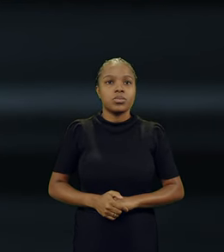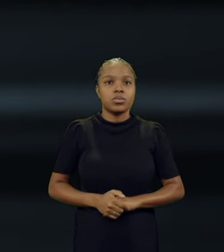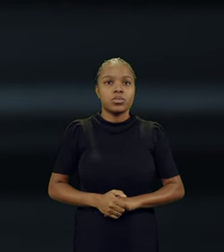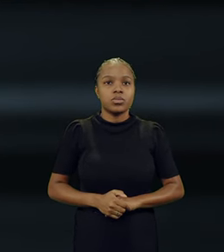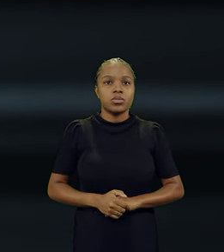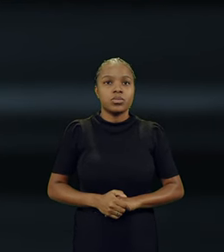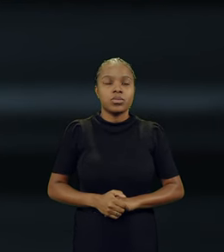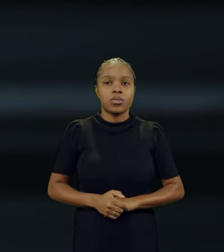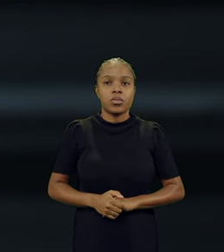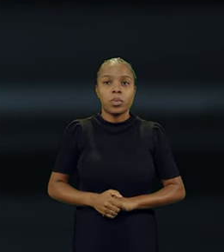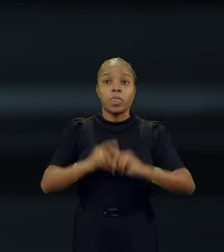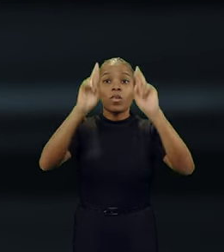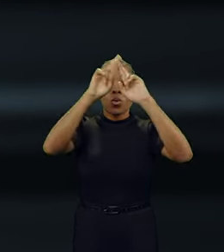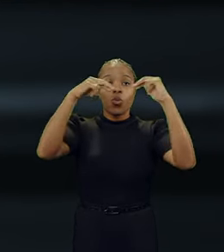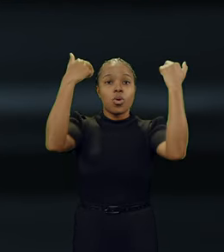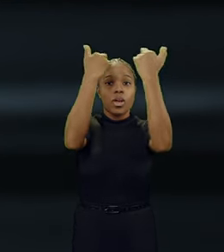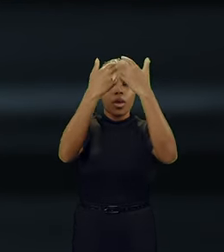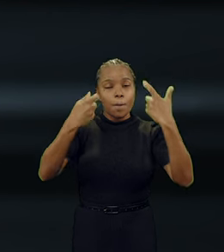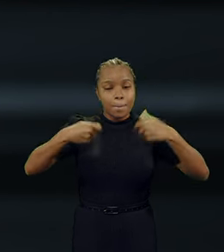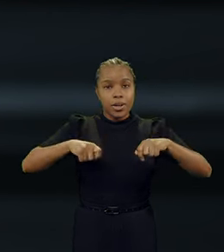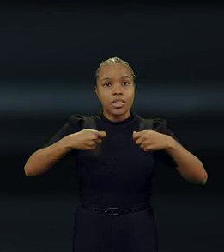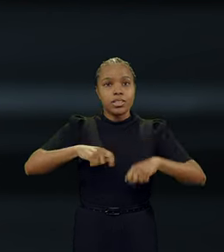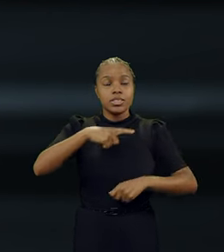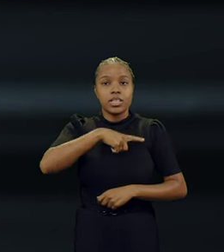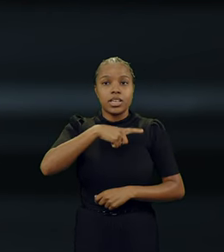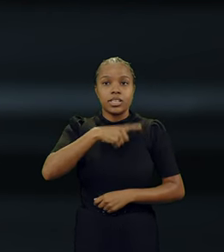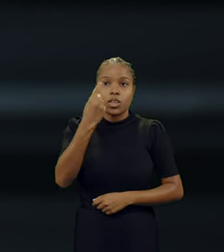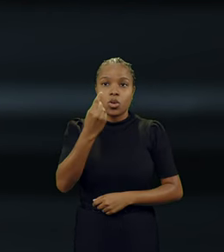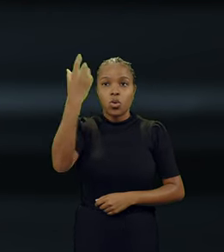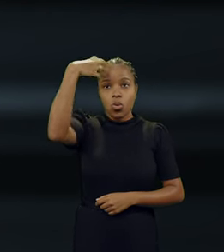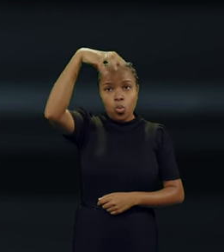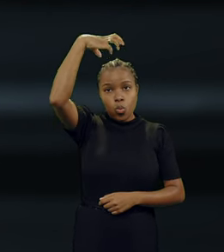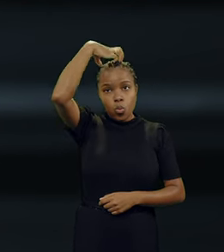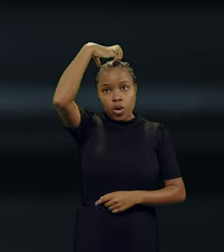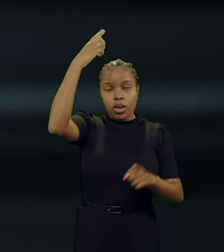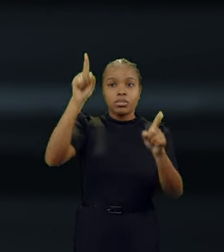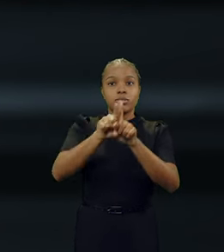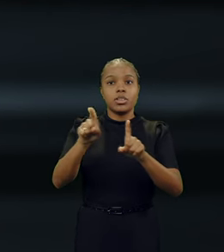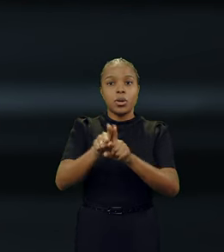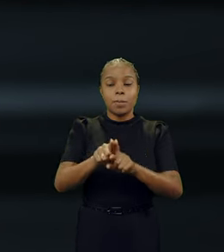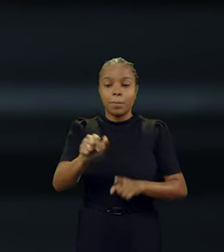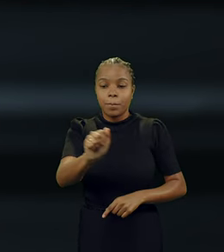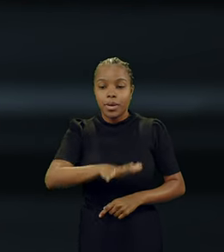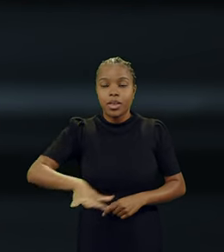um reino precisa de um rei, precisa de uma terra.